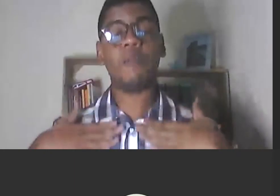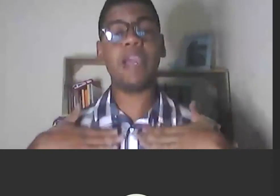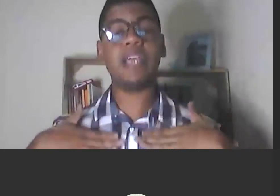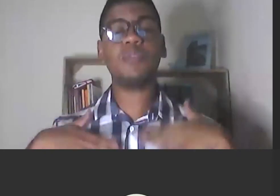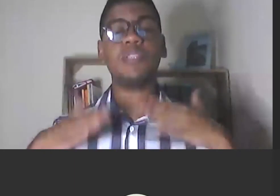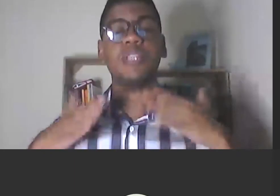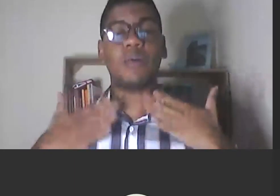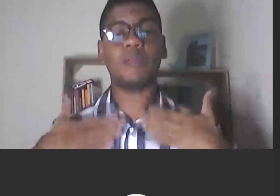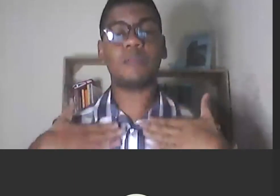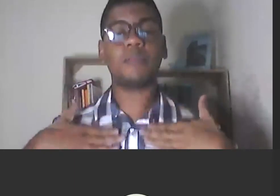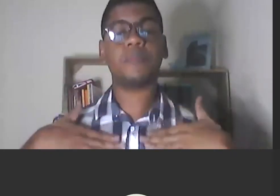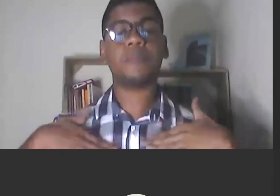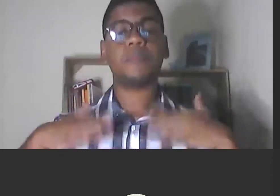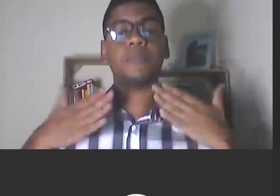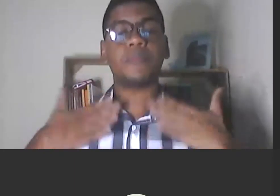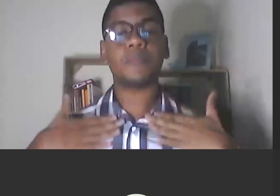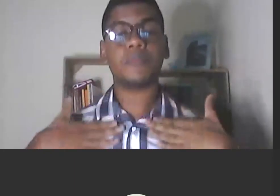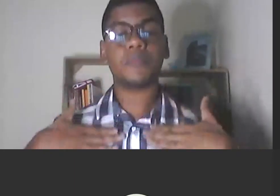Devagar. É o mesmo sinal.